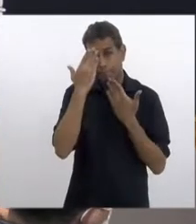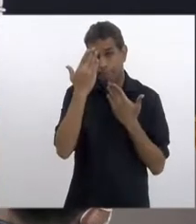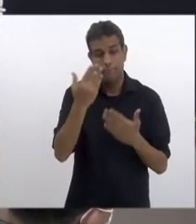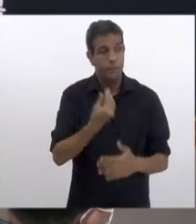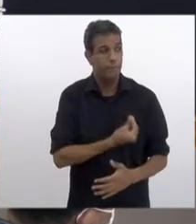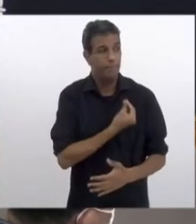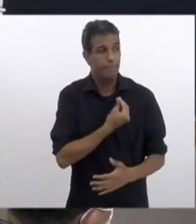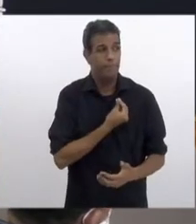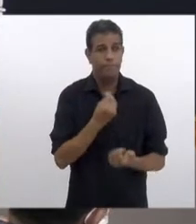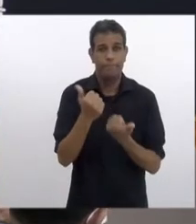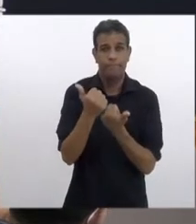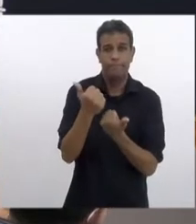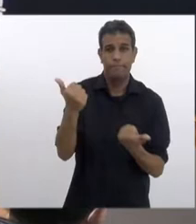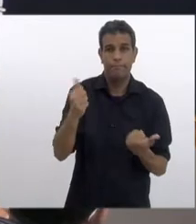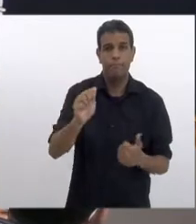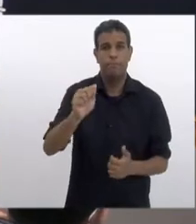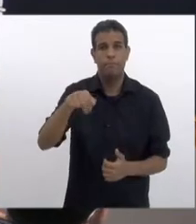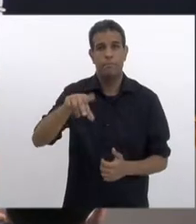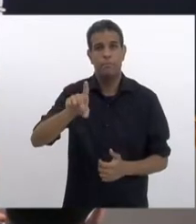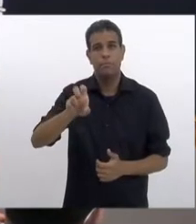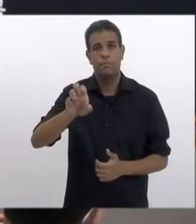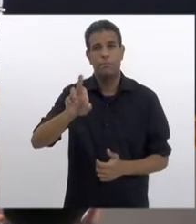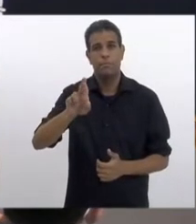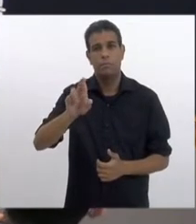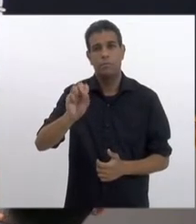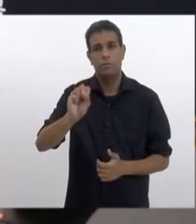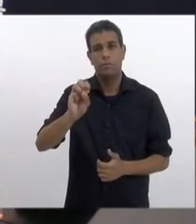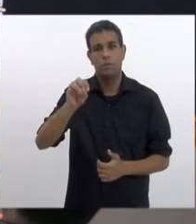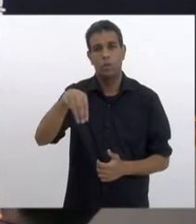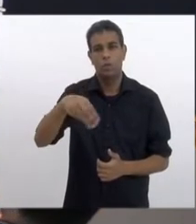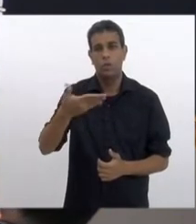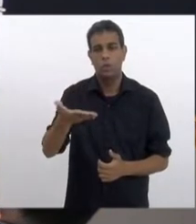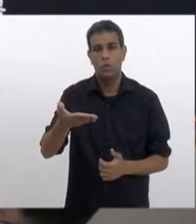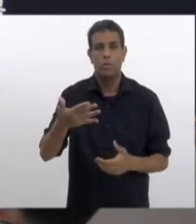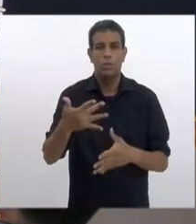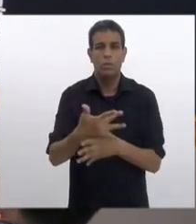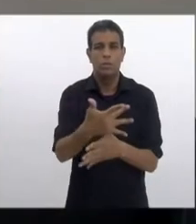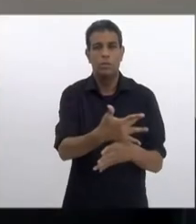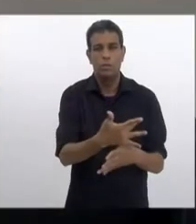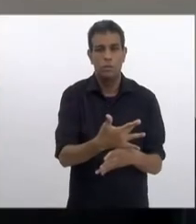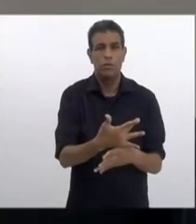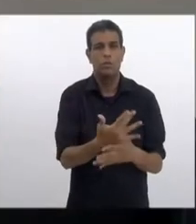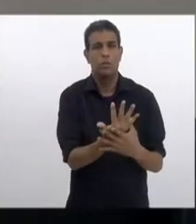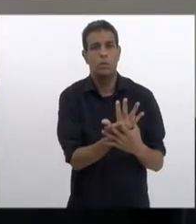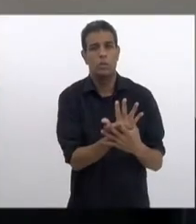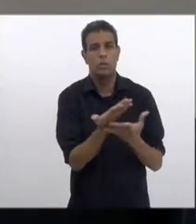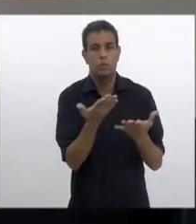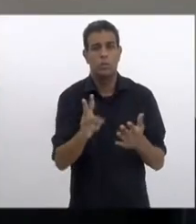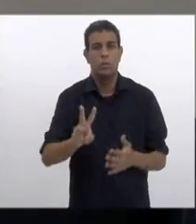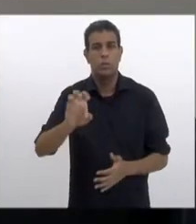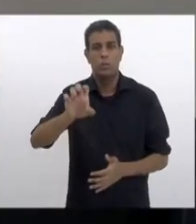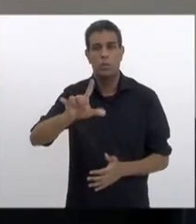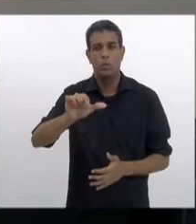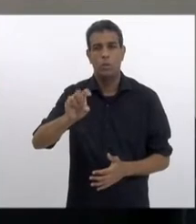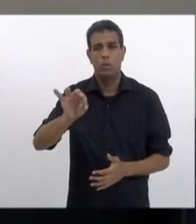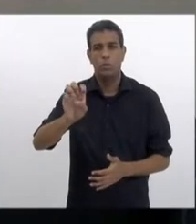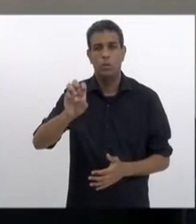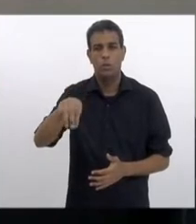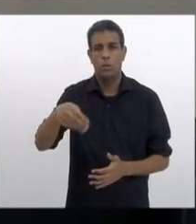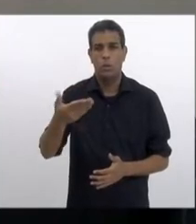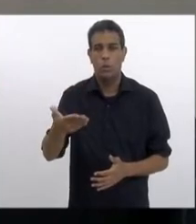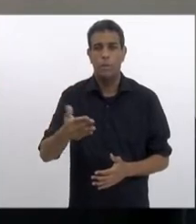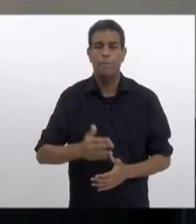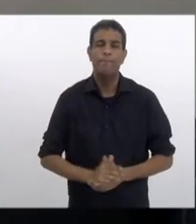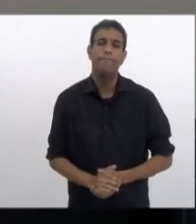assessor do vereador Anderson, de Duque de Caxias, da cidade de Duque de Caxias, o senhor Wellington Mancini.